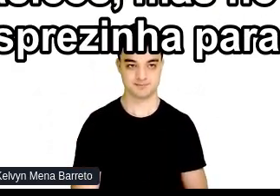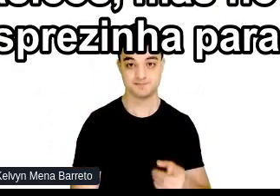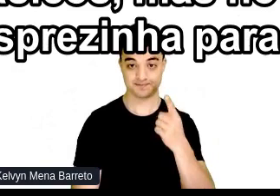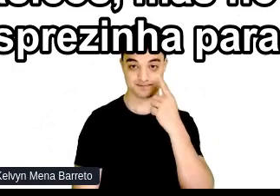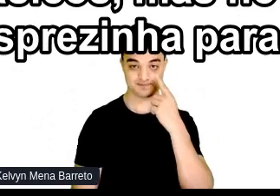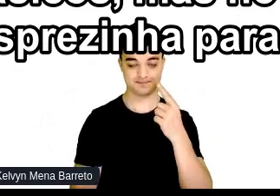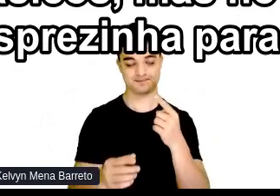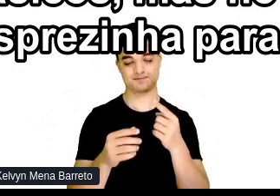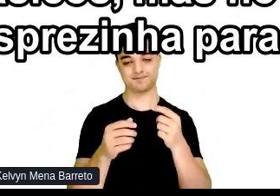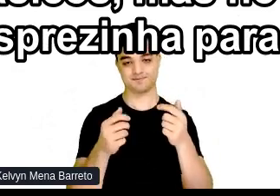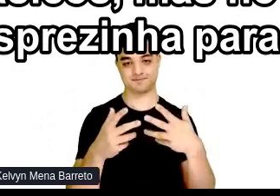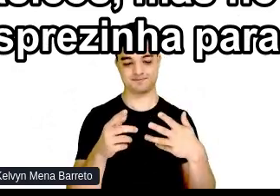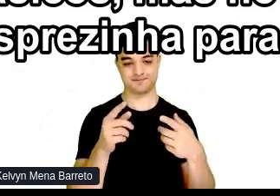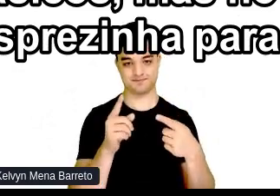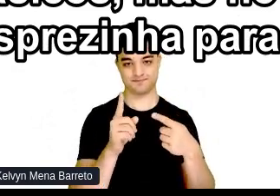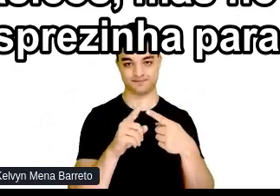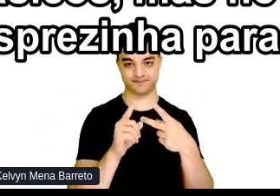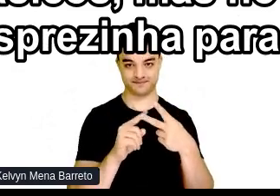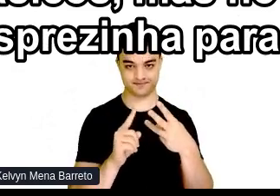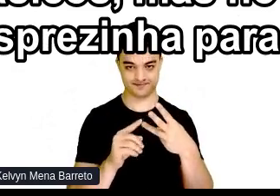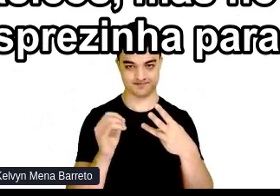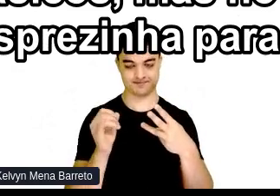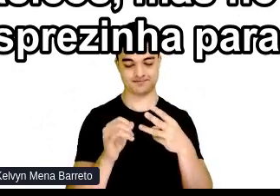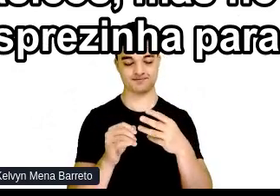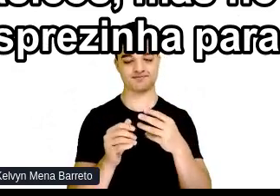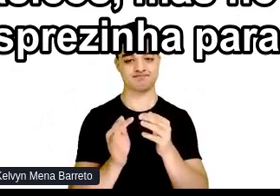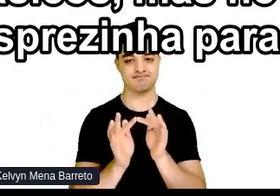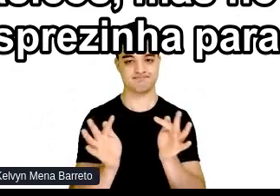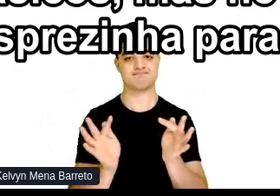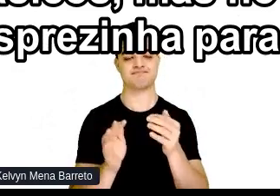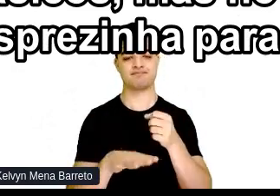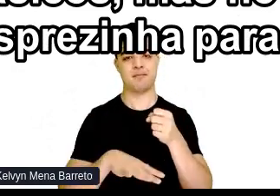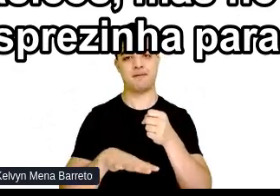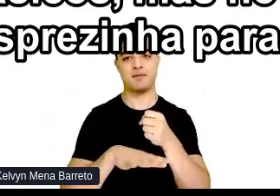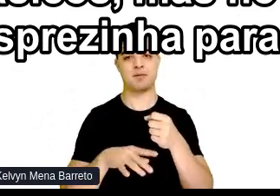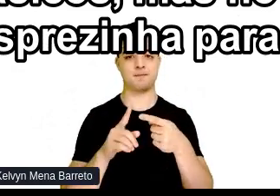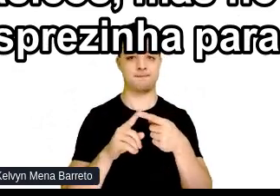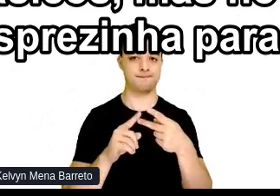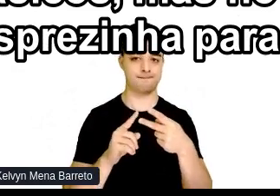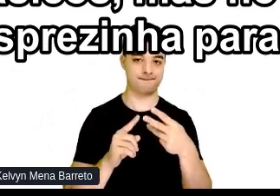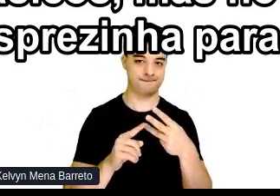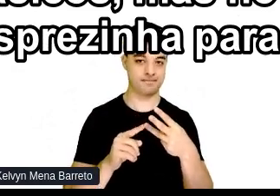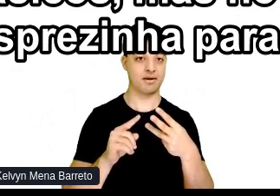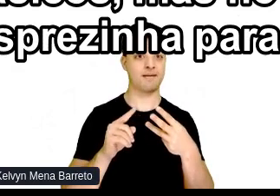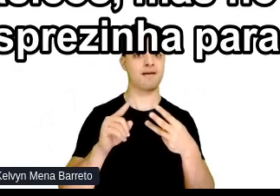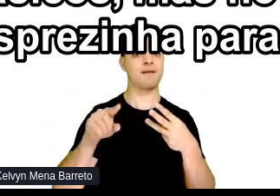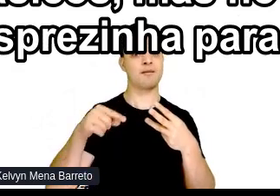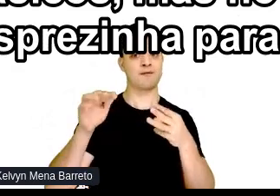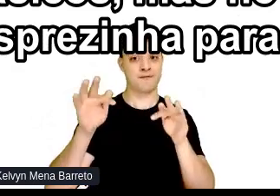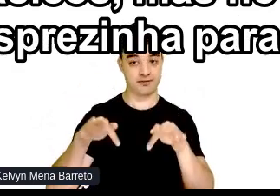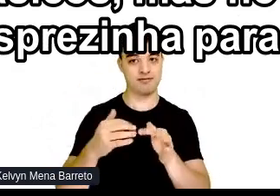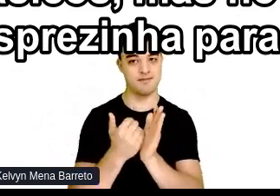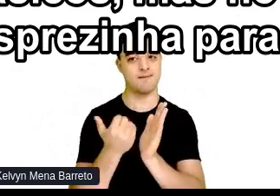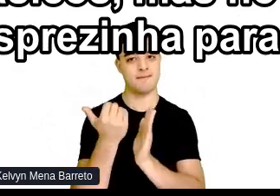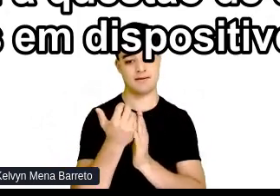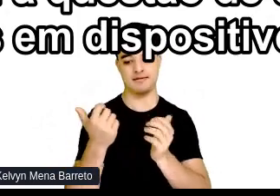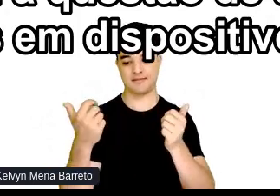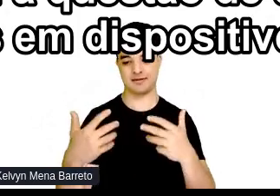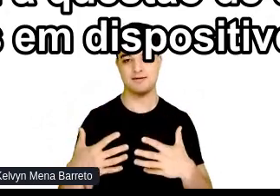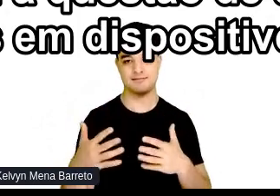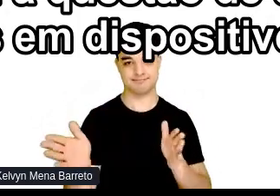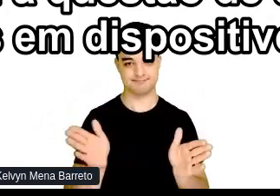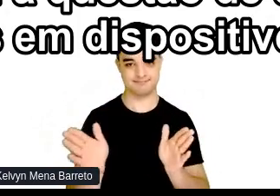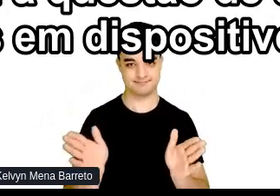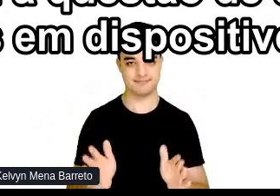Tem também a questão da informação. Então, informação clara e confiável, a gente viu que é importante para eles prosseguirem com ações